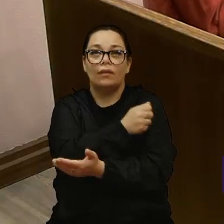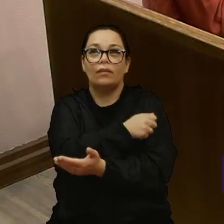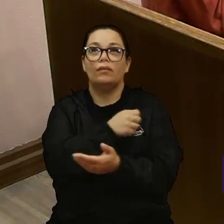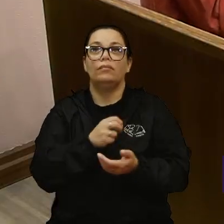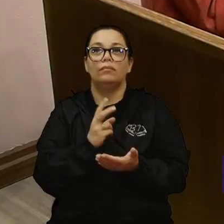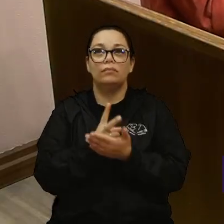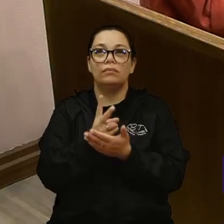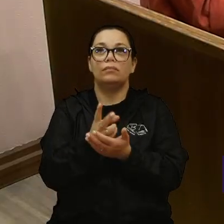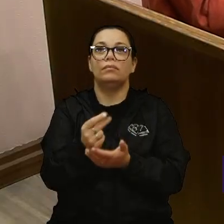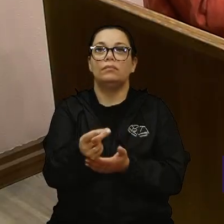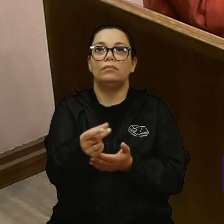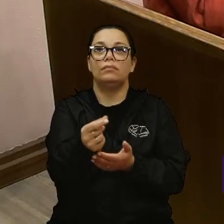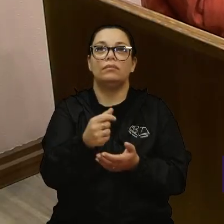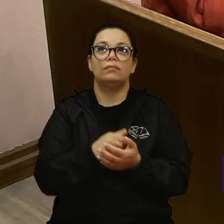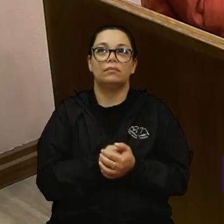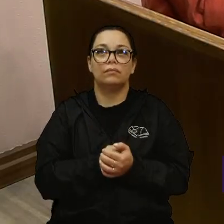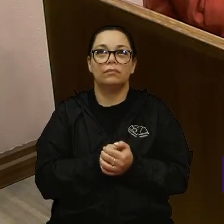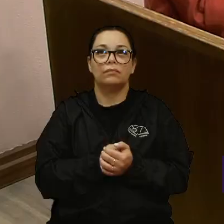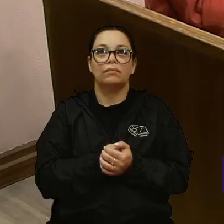estudantes comigo,